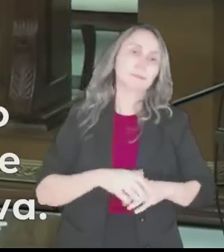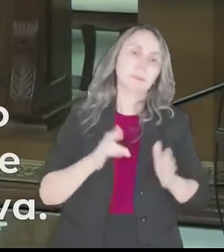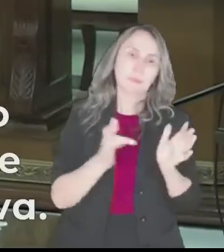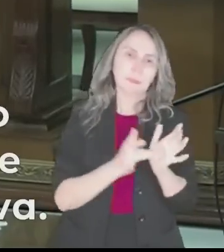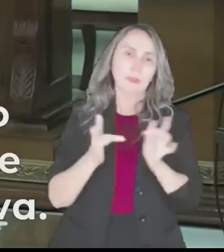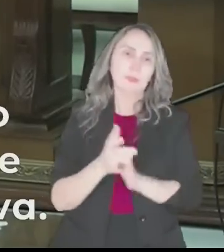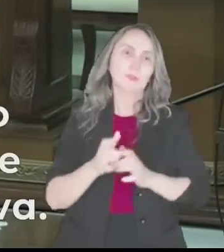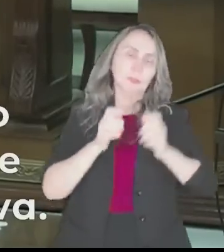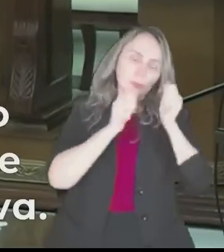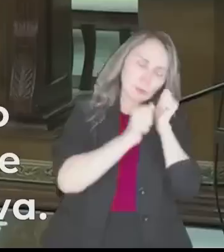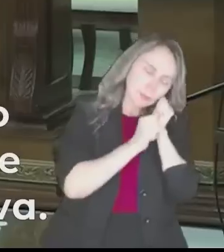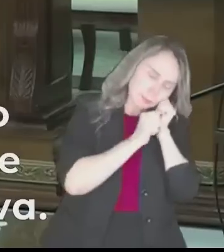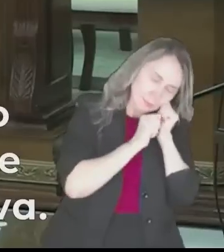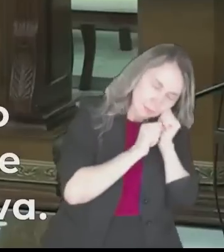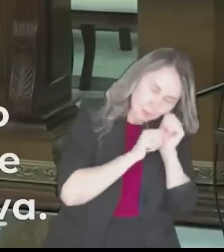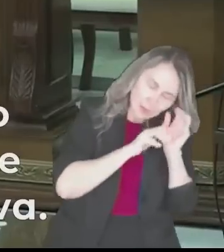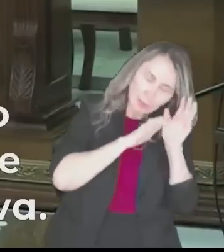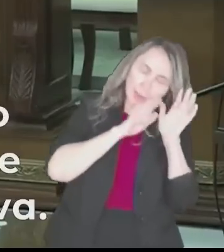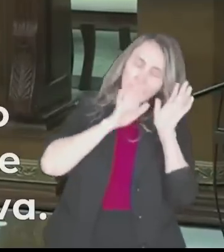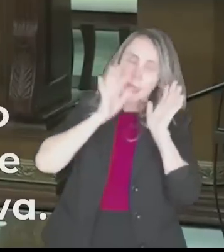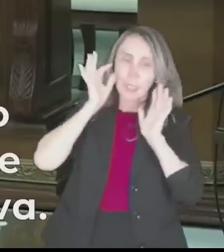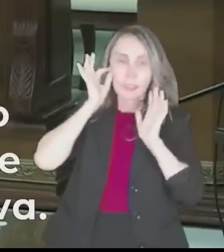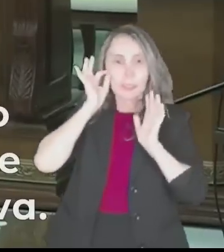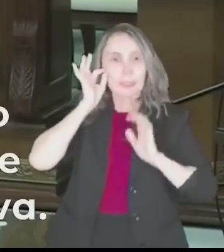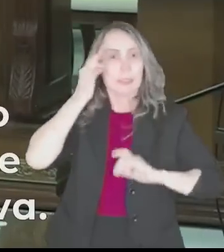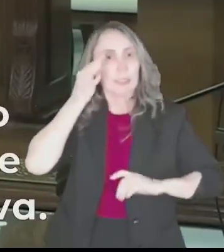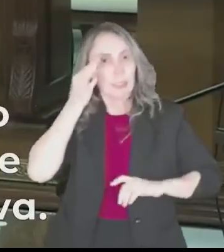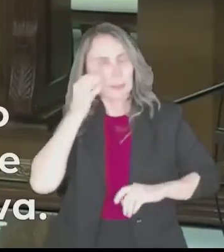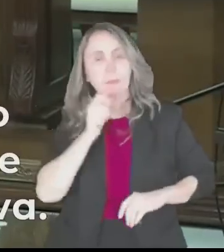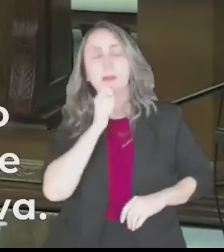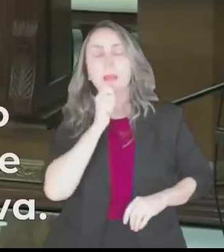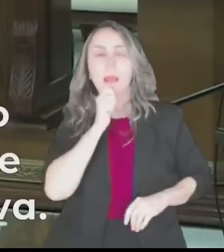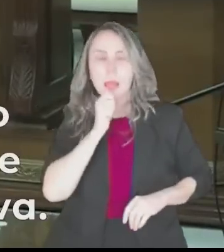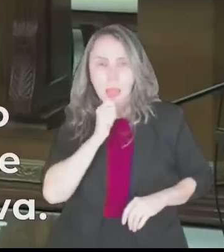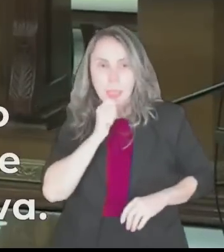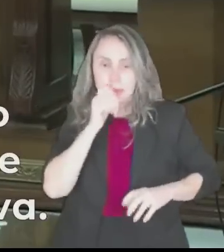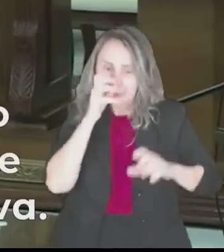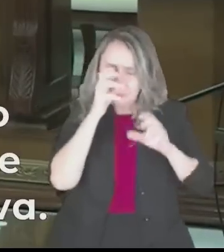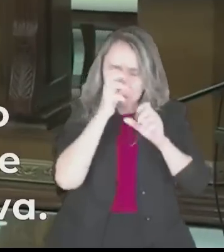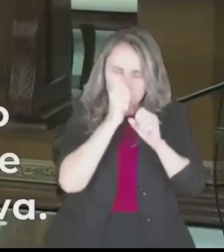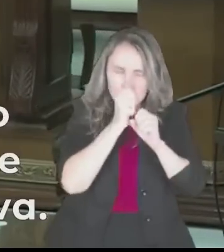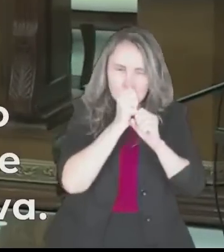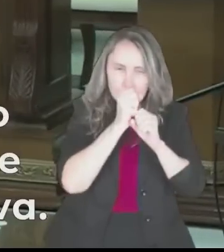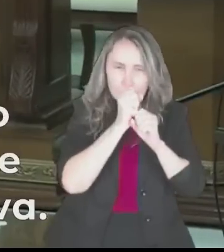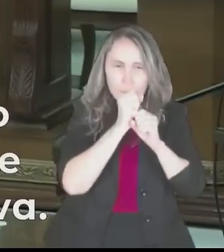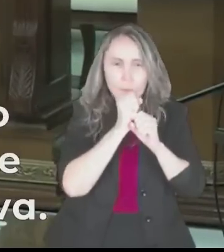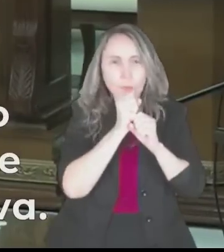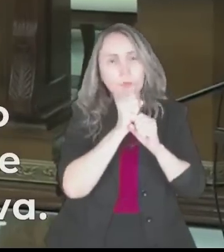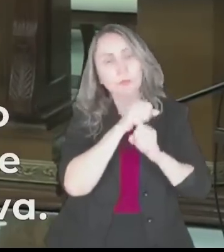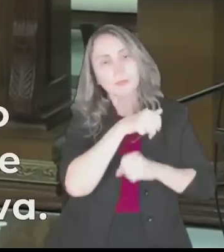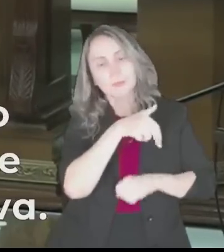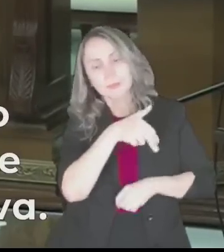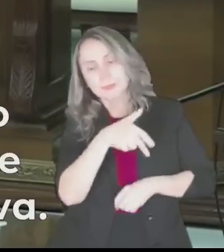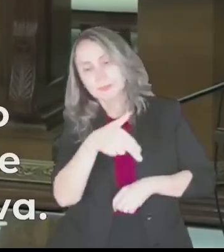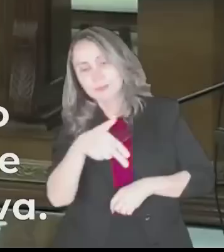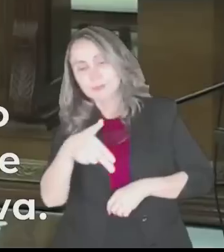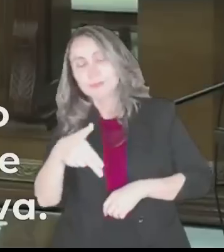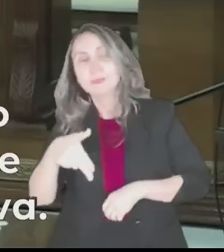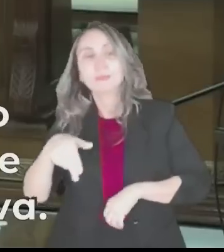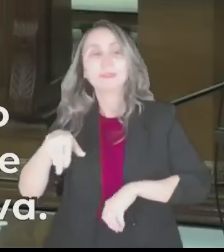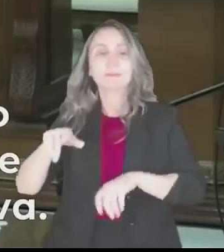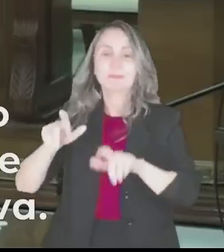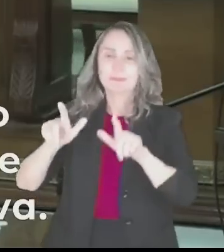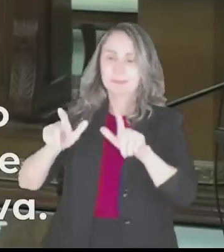cedo, estando ainda escuro, saiu e foi para um